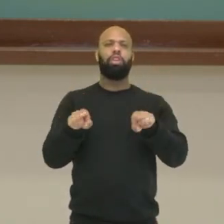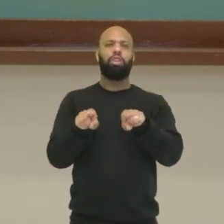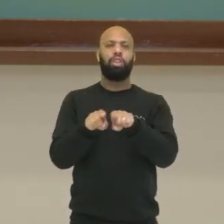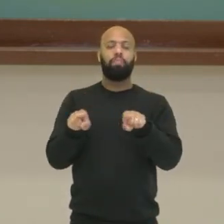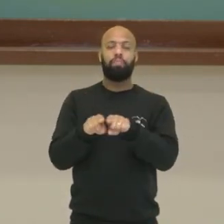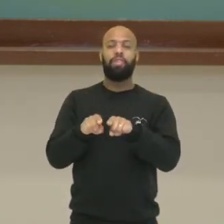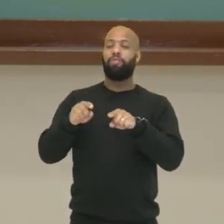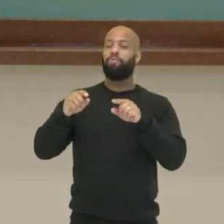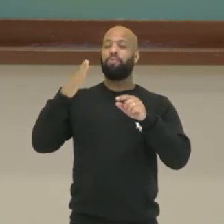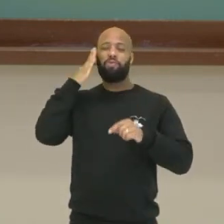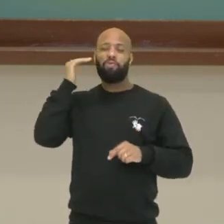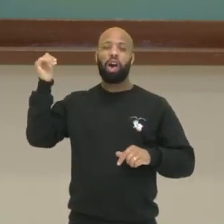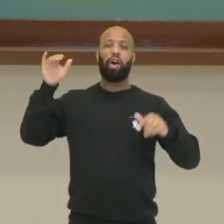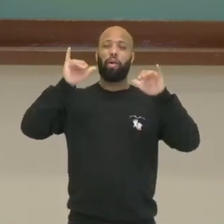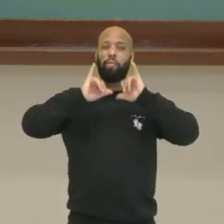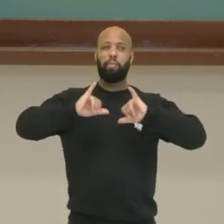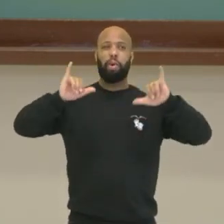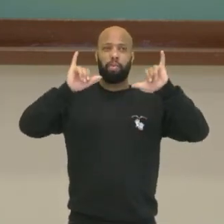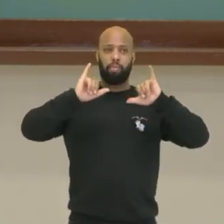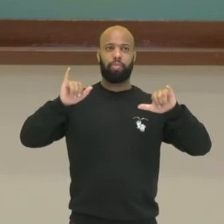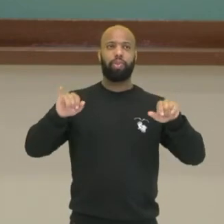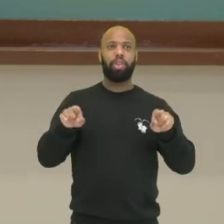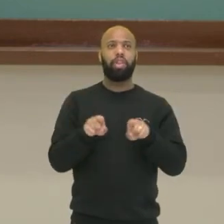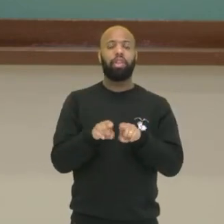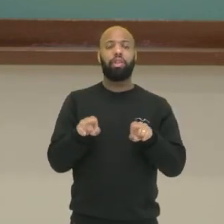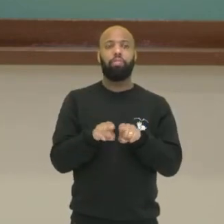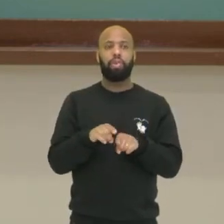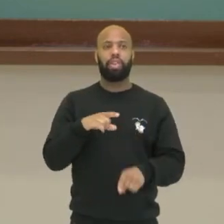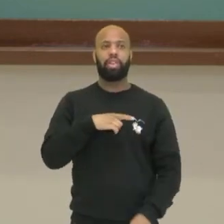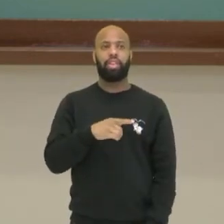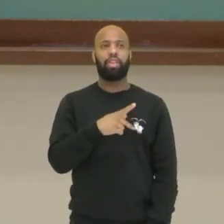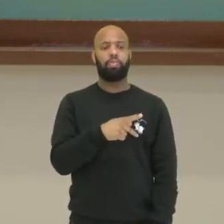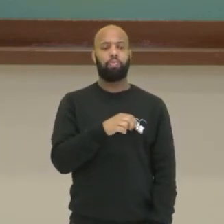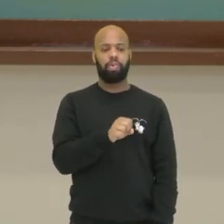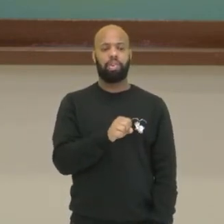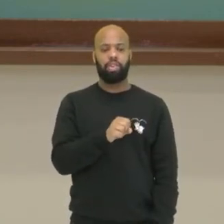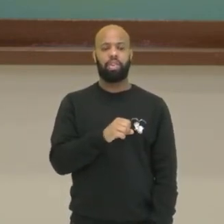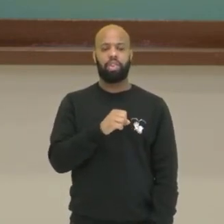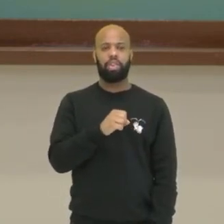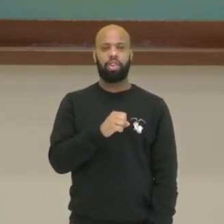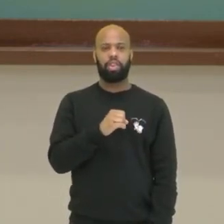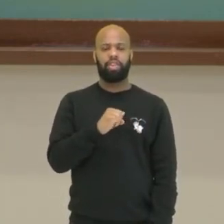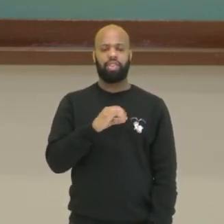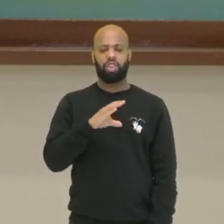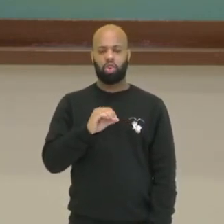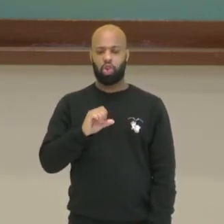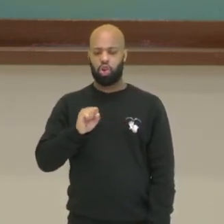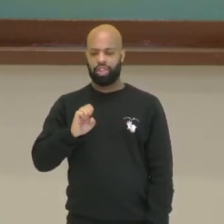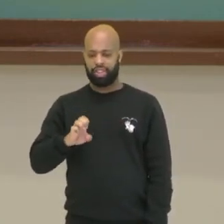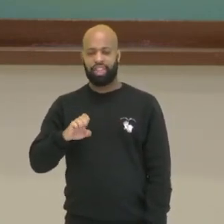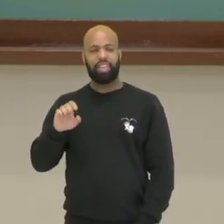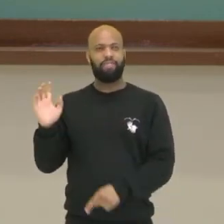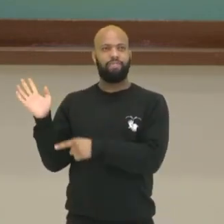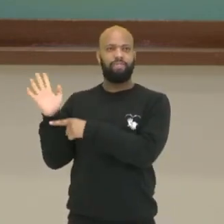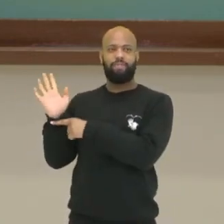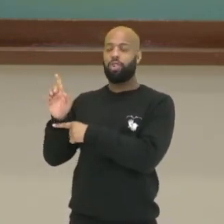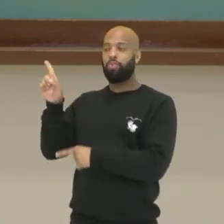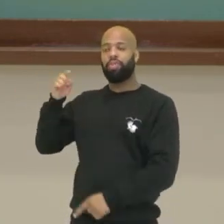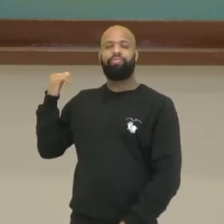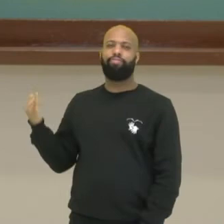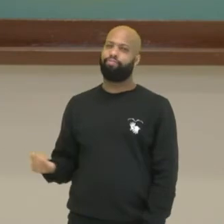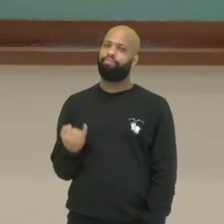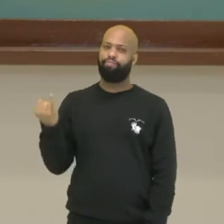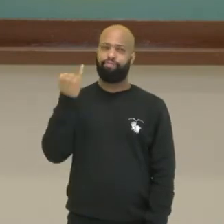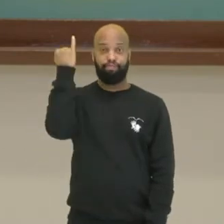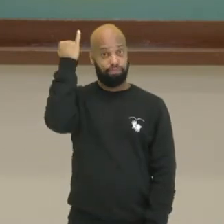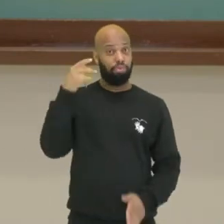na época. E Psicose, do Hitchcock, de 1960, esse filme tem uma grande importância para o